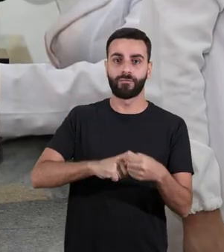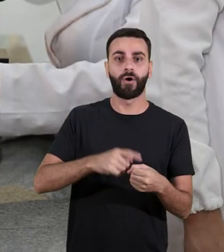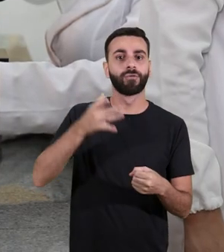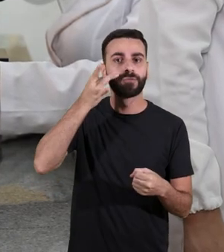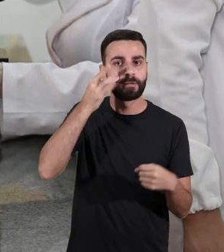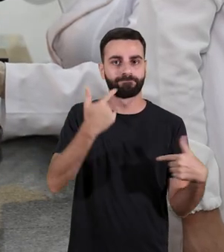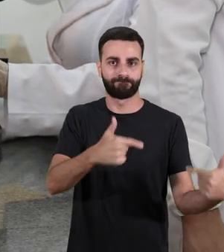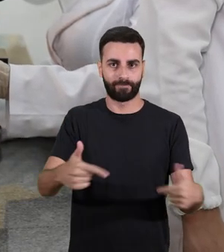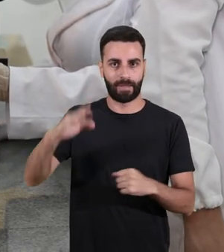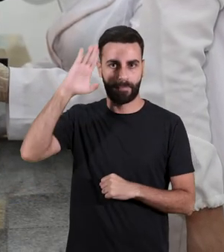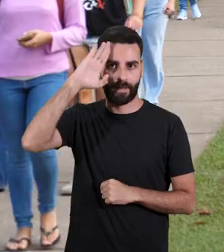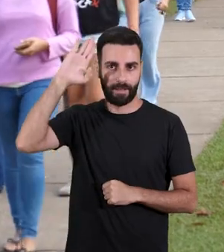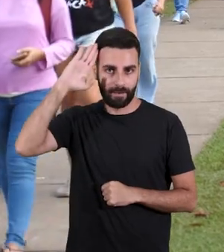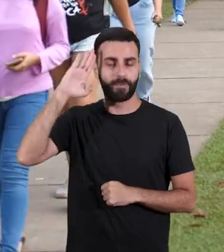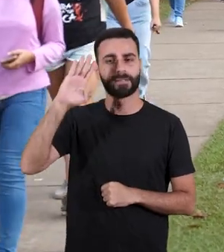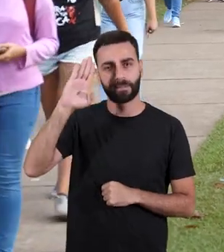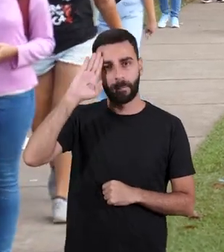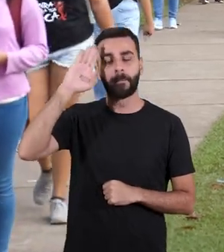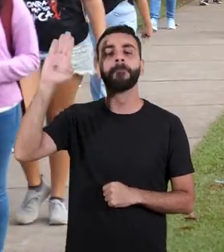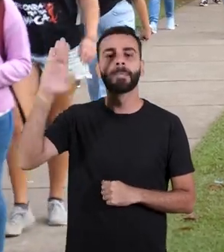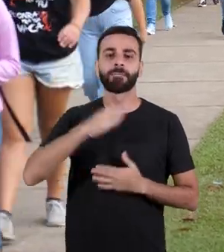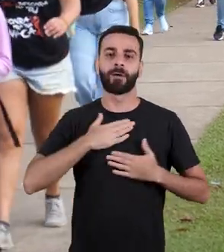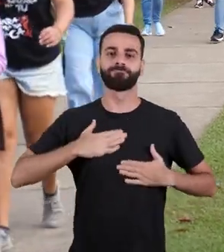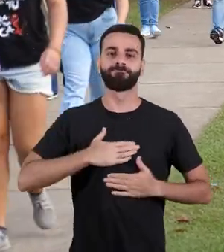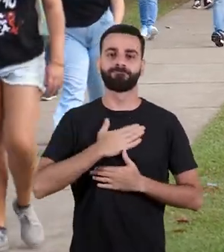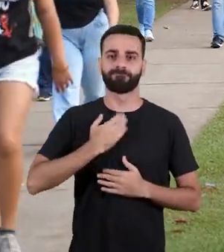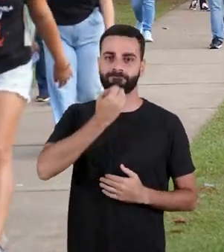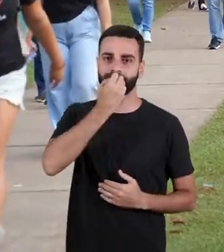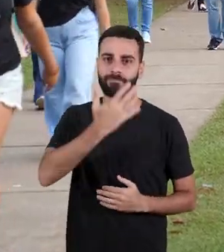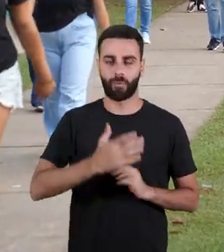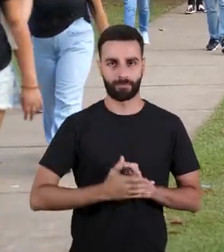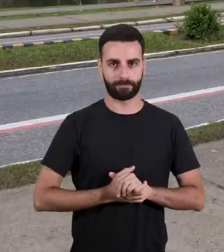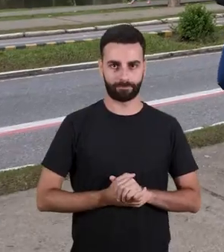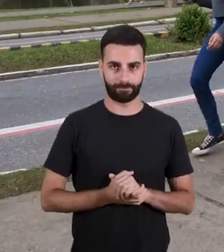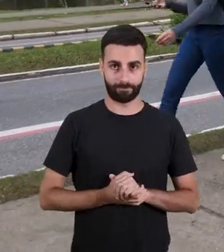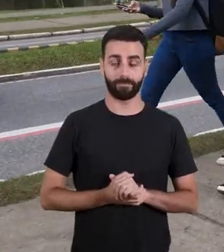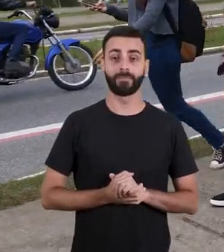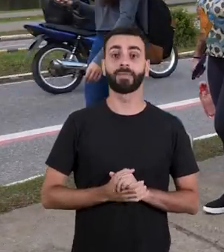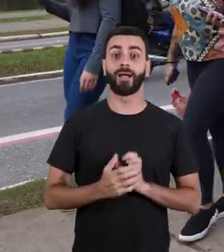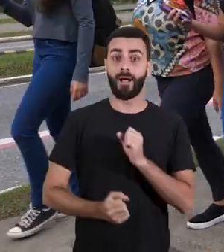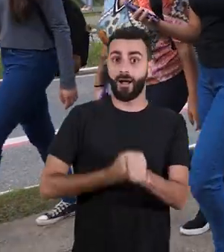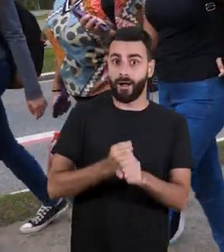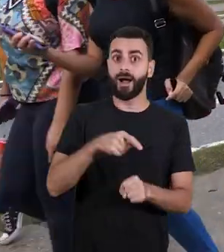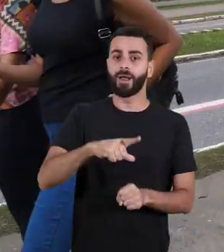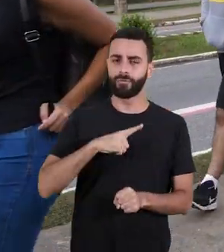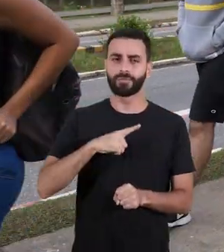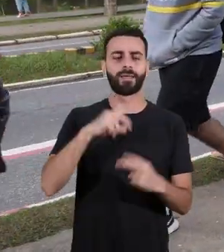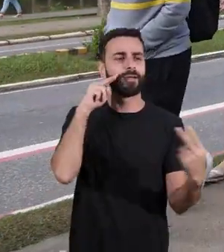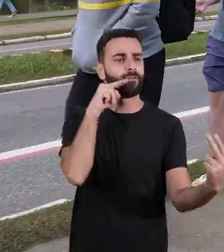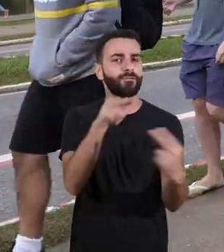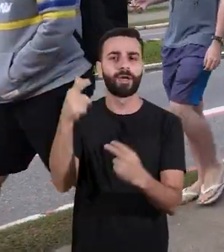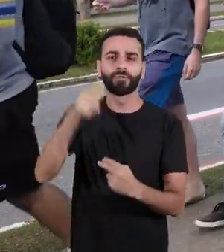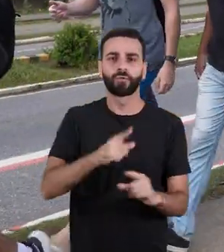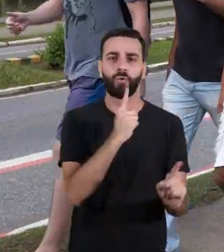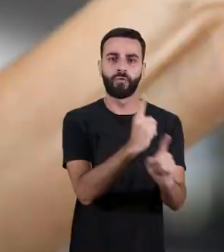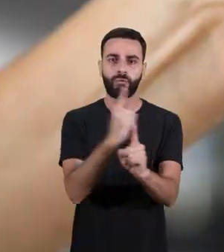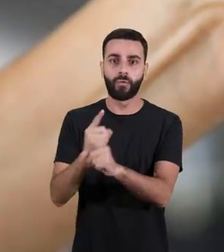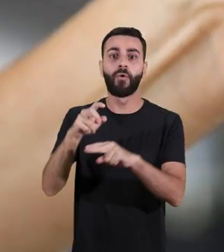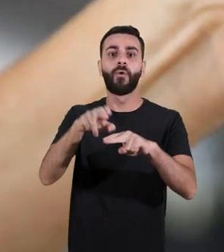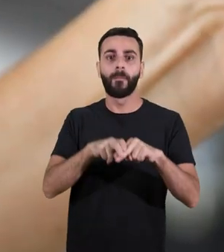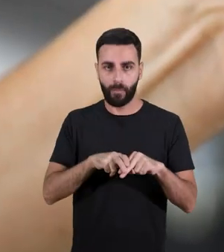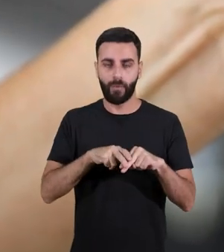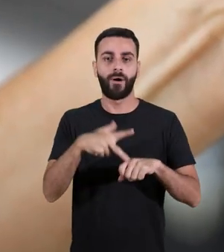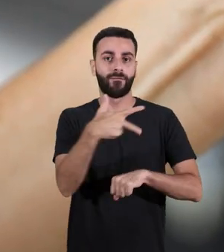atividades acadêmicas presenciais, celebrando a esperança por dias melhores. Foi o ano da alegria do reencontro, possibilitado